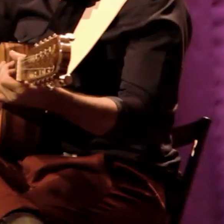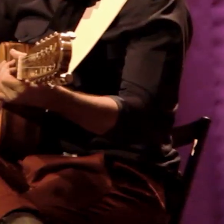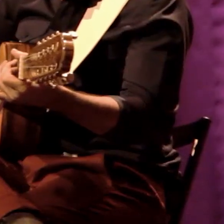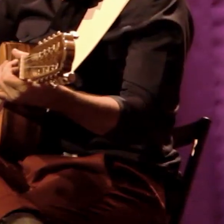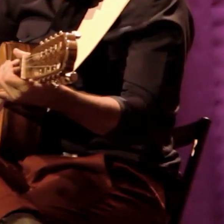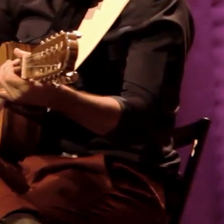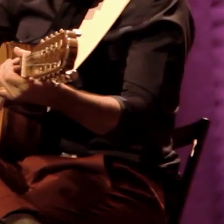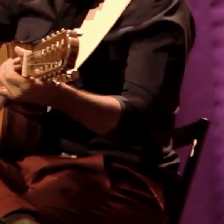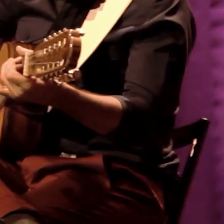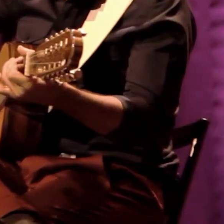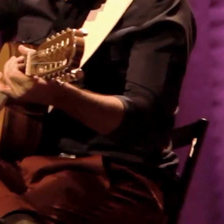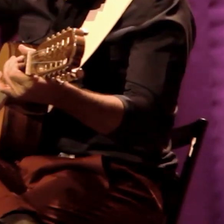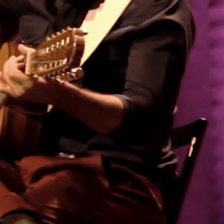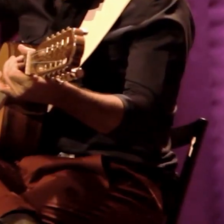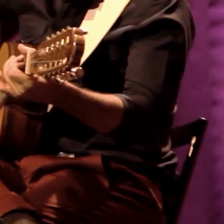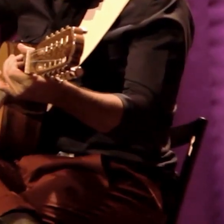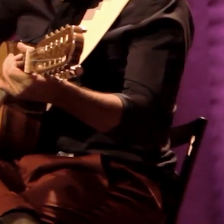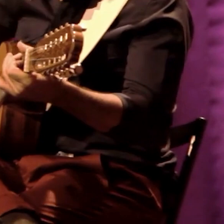Eu nada sei.